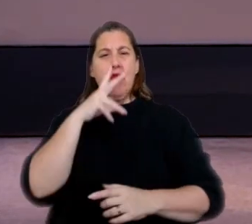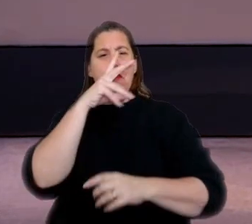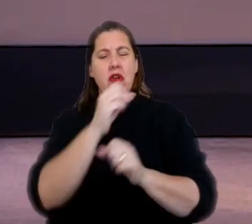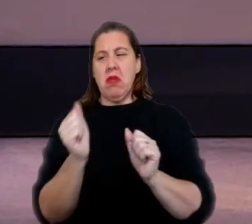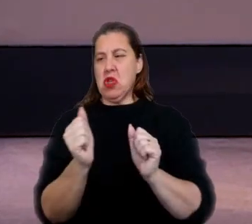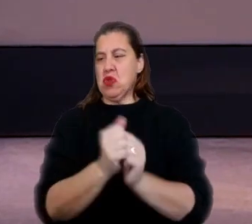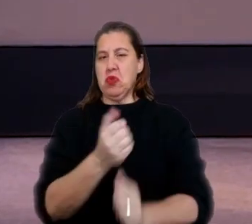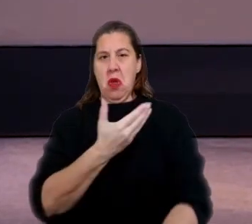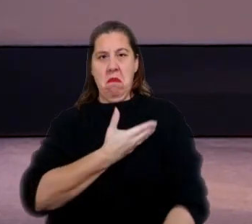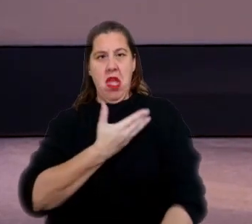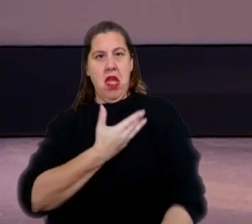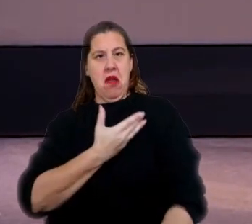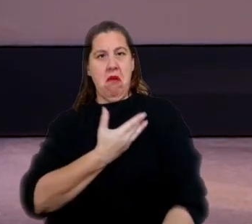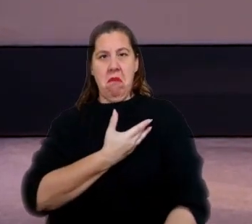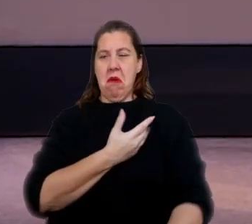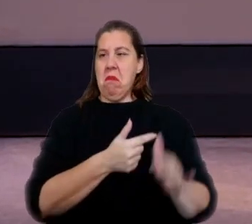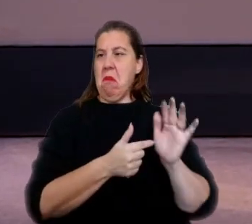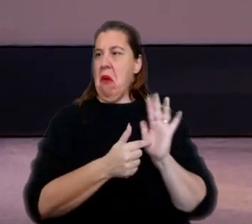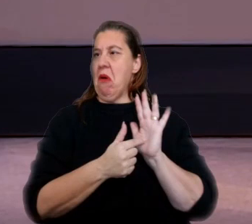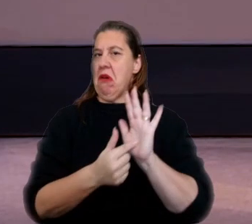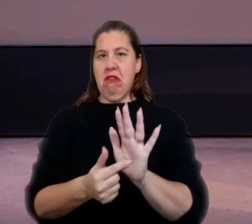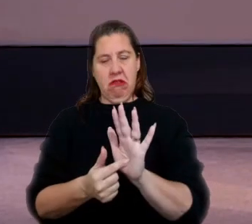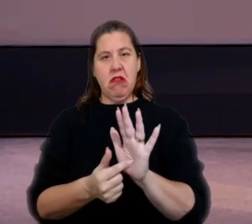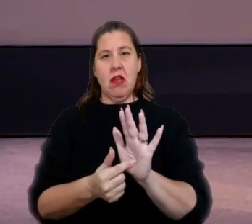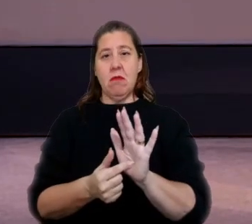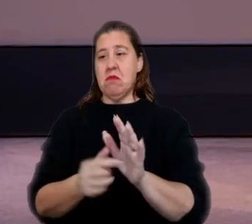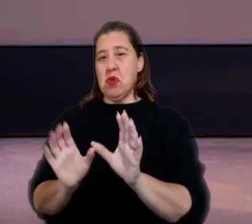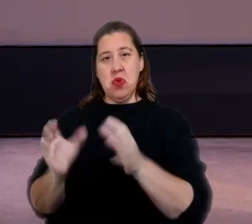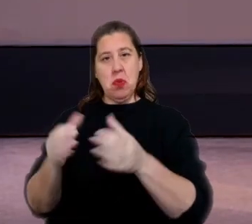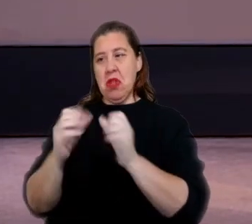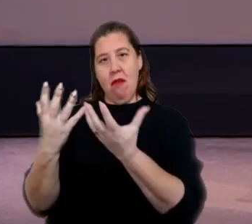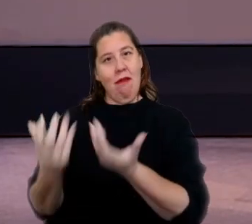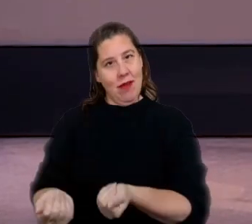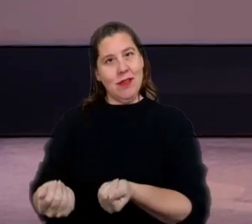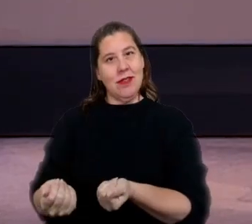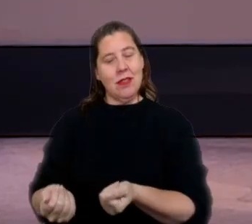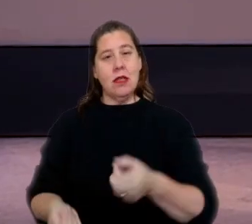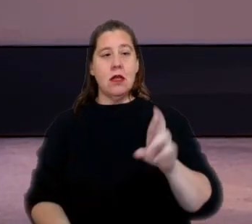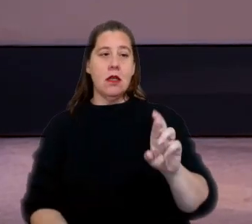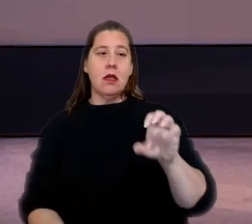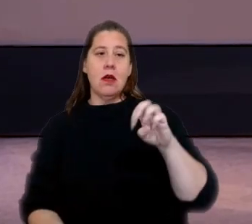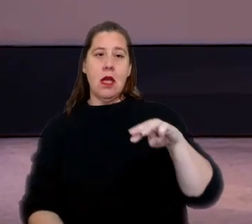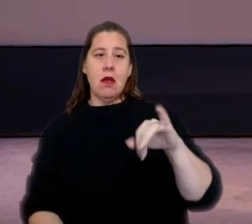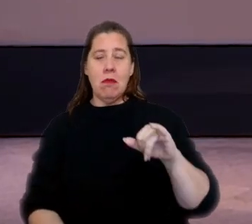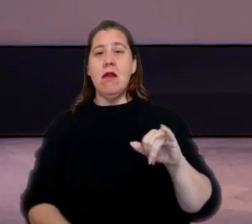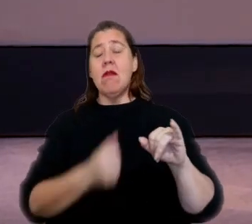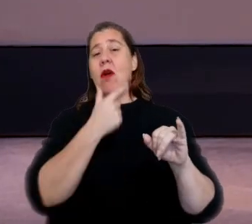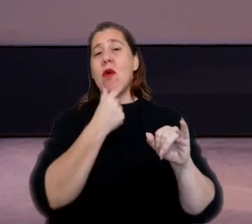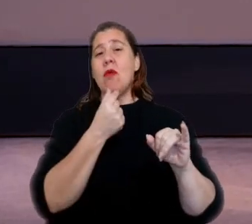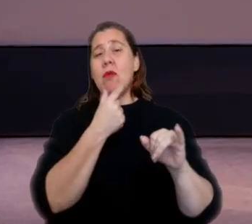forte para poder estar junto com os amigos dele, né? Para poder ser aceito pela turma. E o Remy, que é um menino